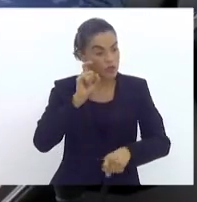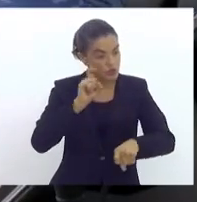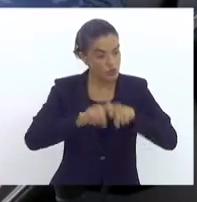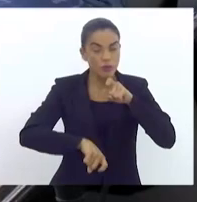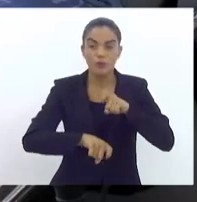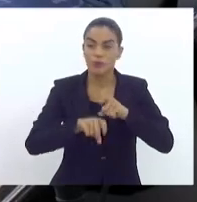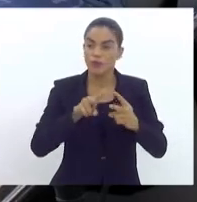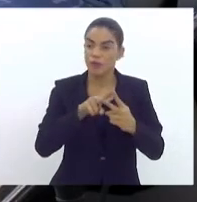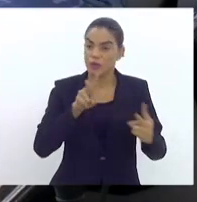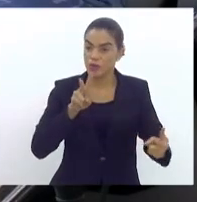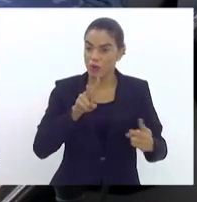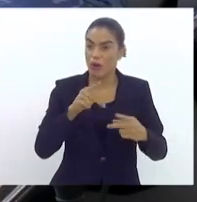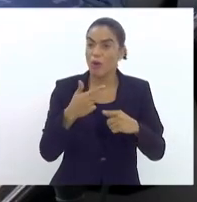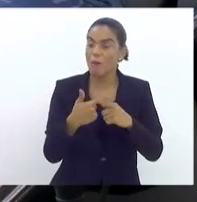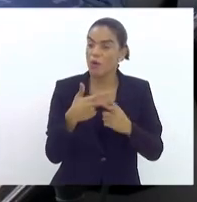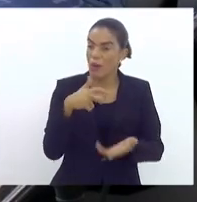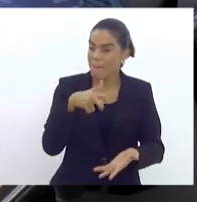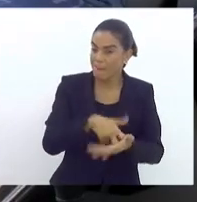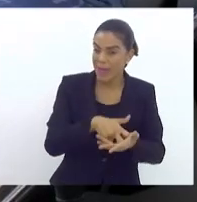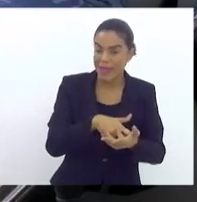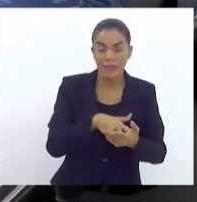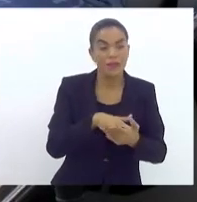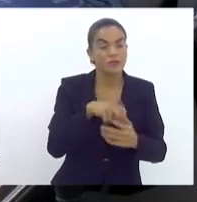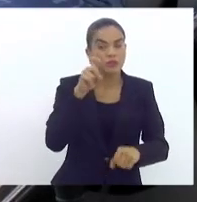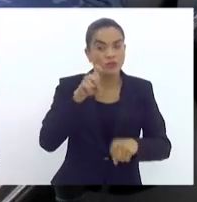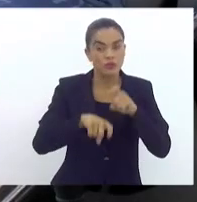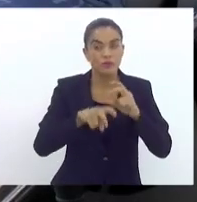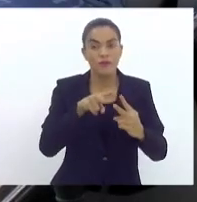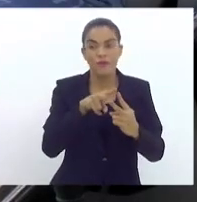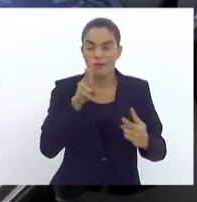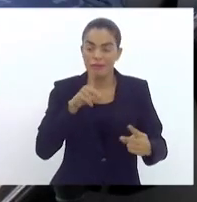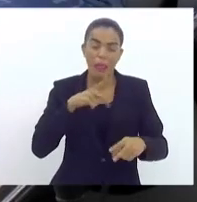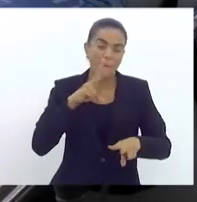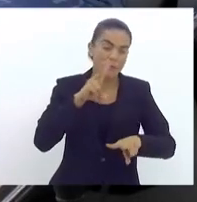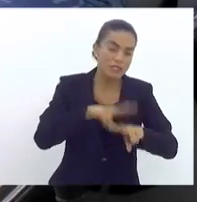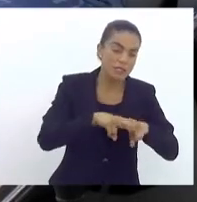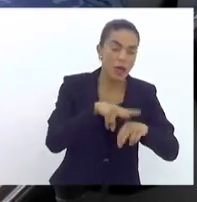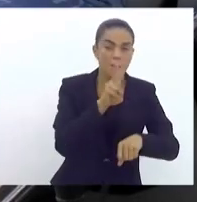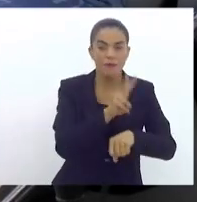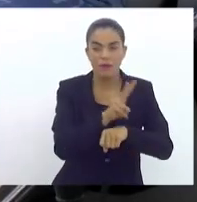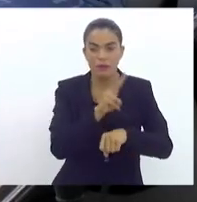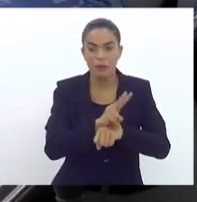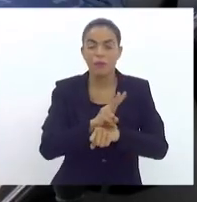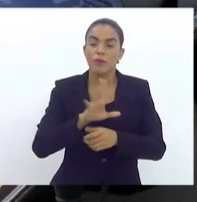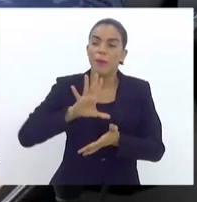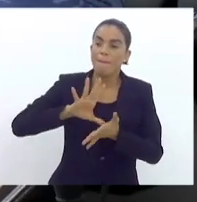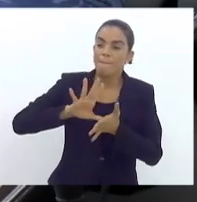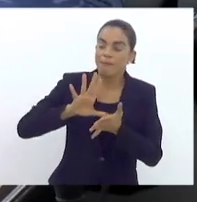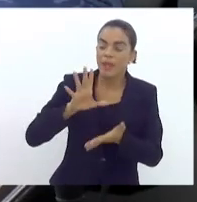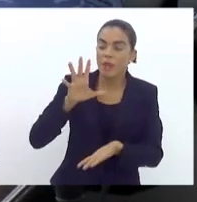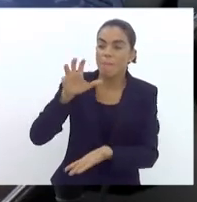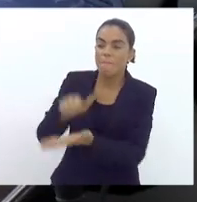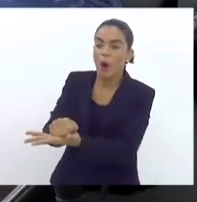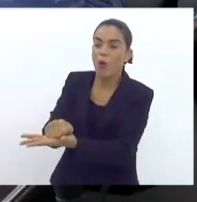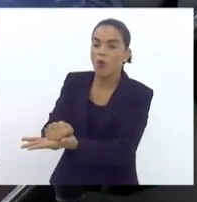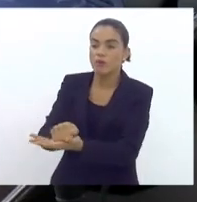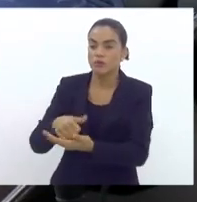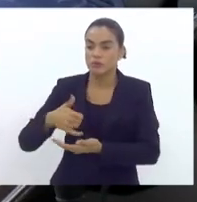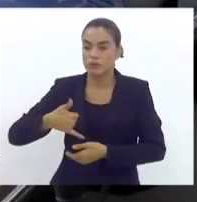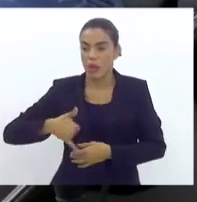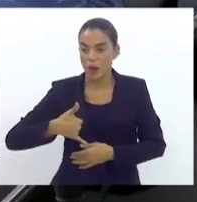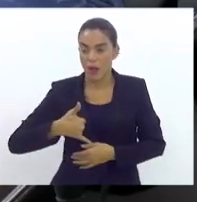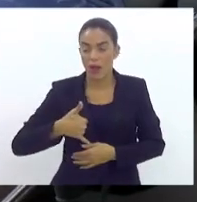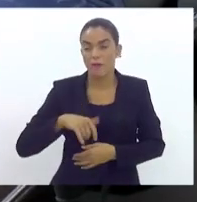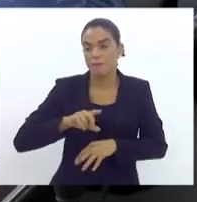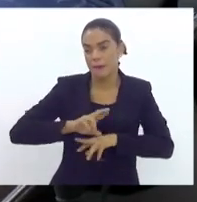até porque com a pena de estupro virtual com uma pena é alta cara e prisão preventiva cabe interceptação telefônica nós temos essas questões processuais